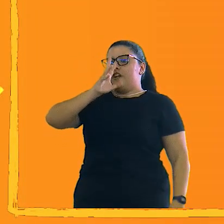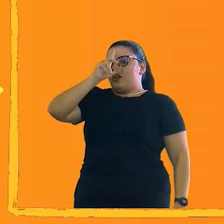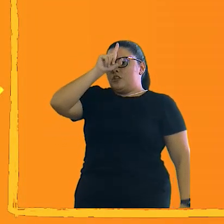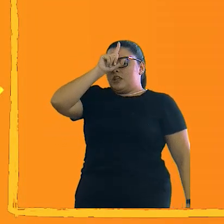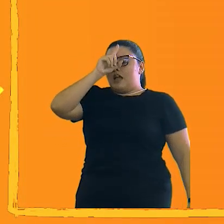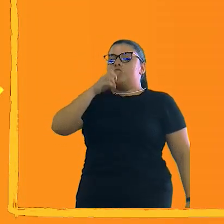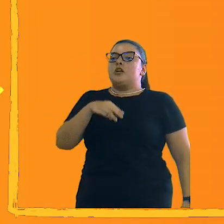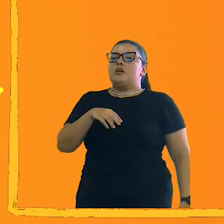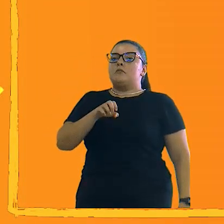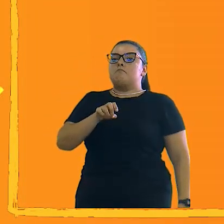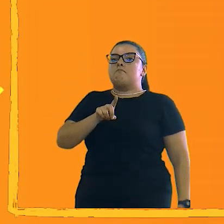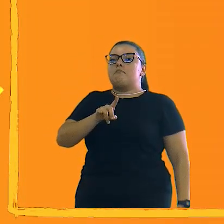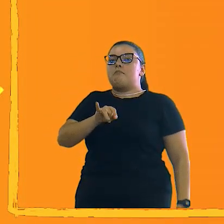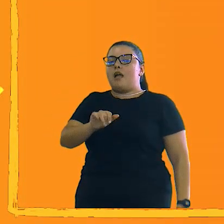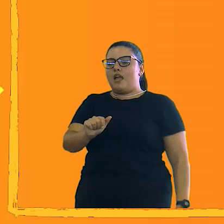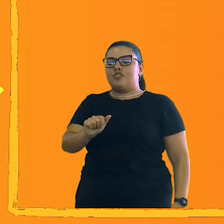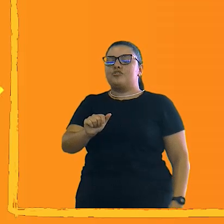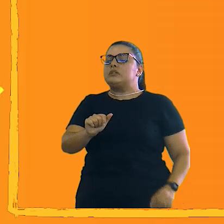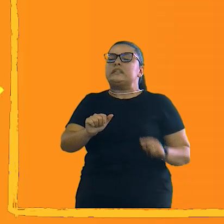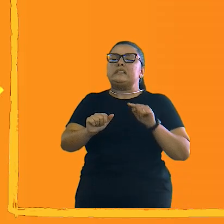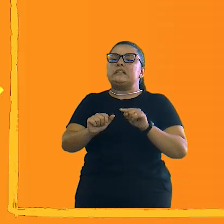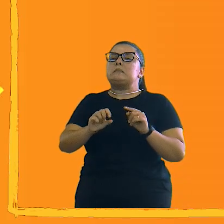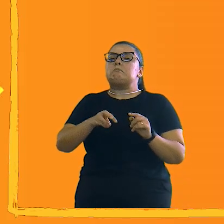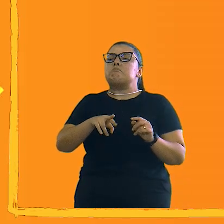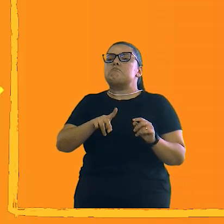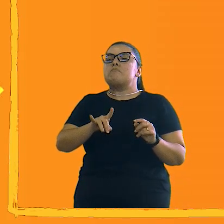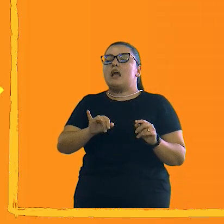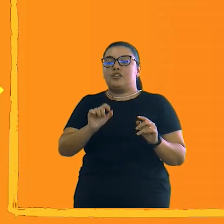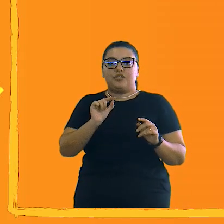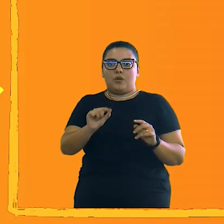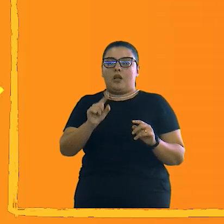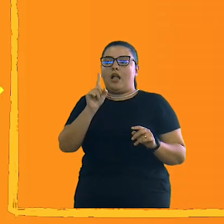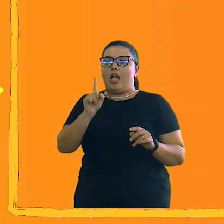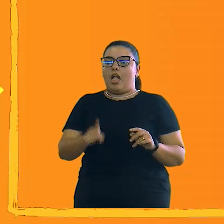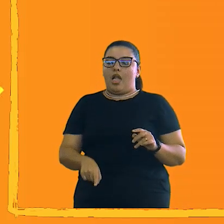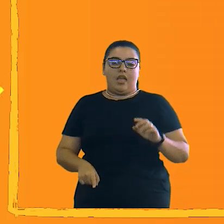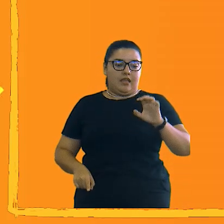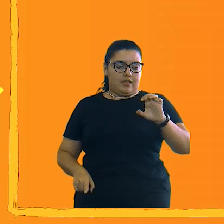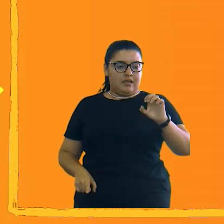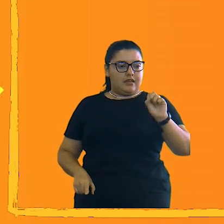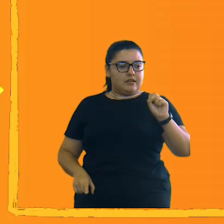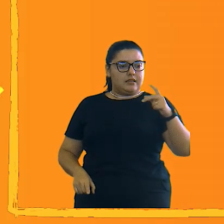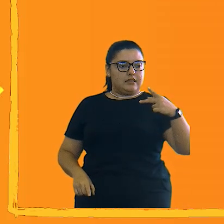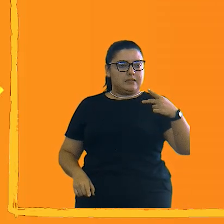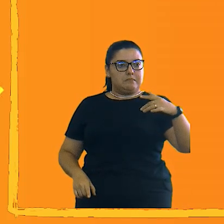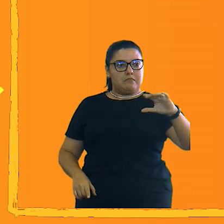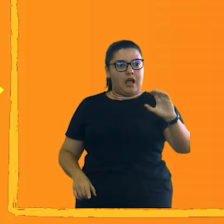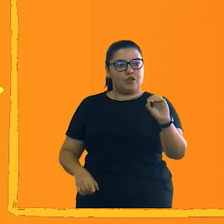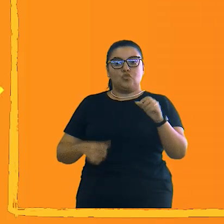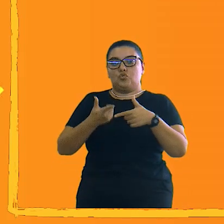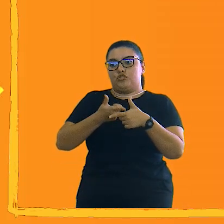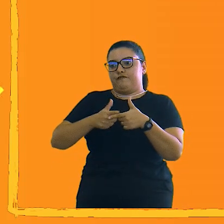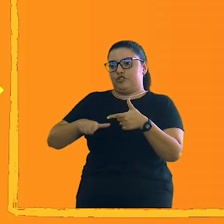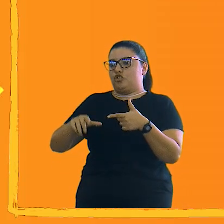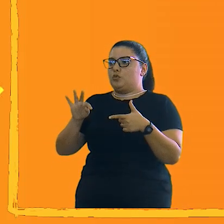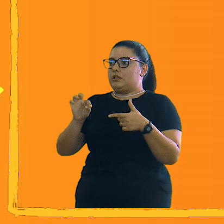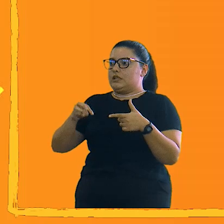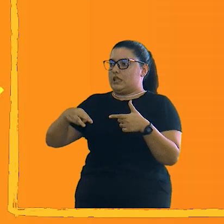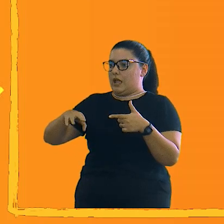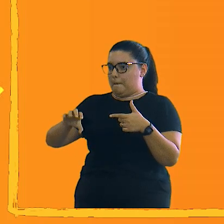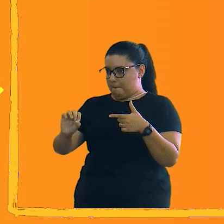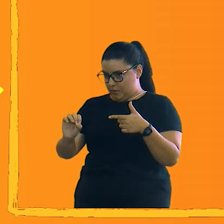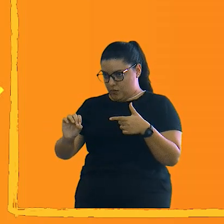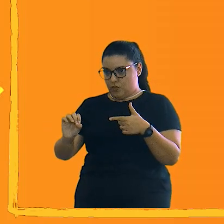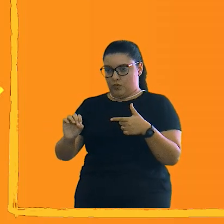média quando eu falo velocidade média eu falo de espaço dividido pelo tempo e o